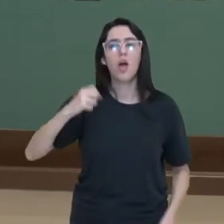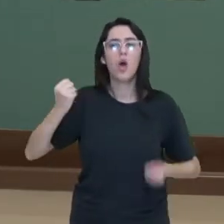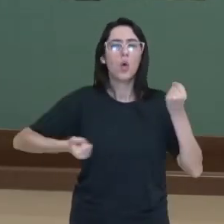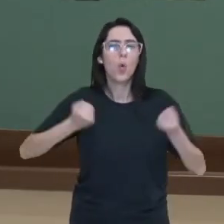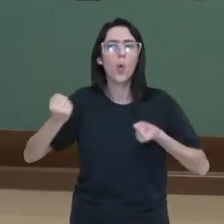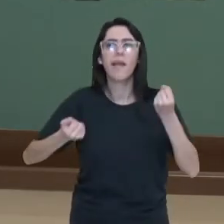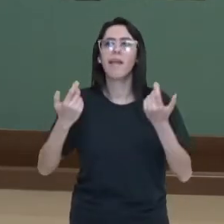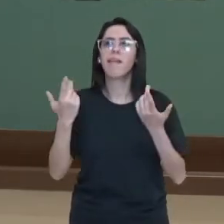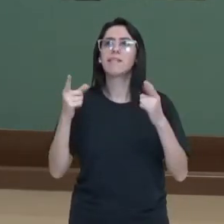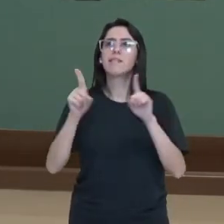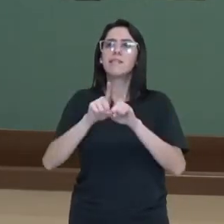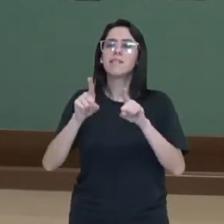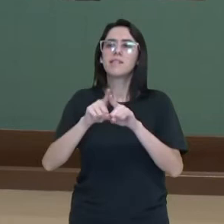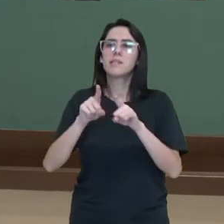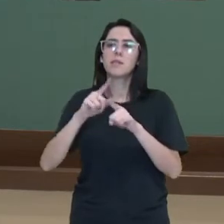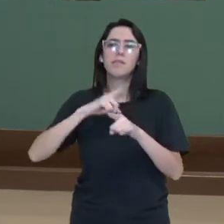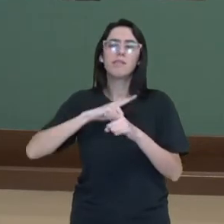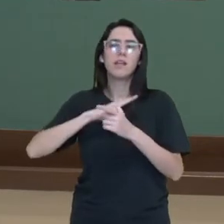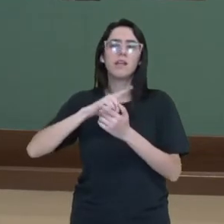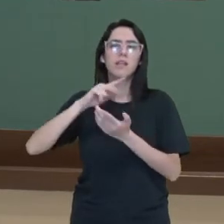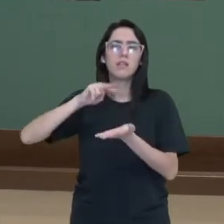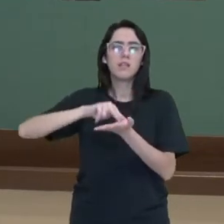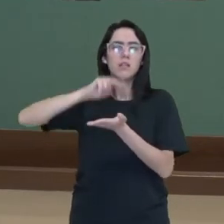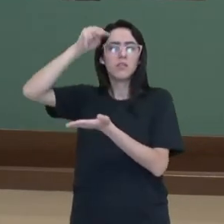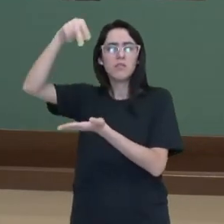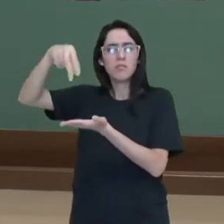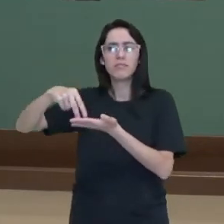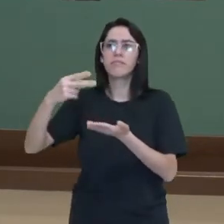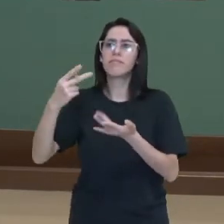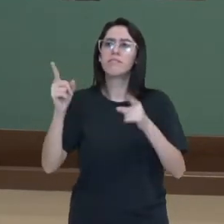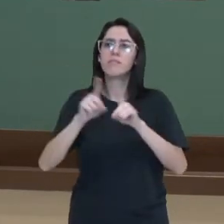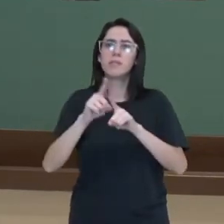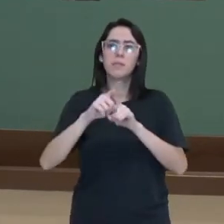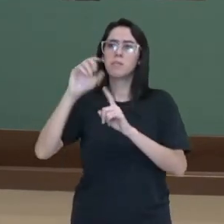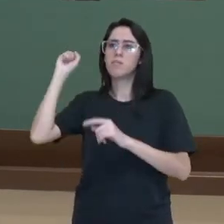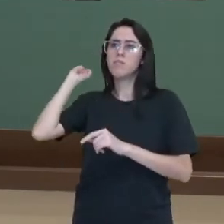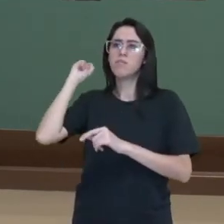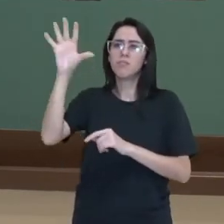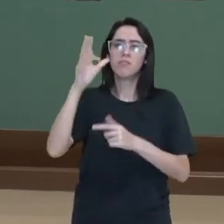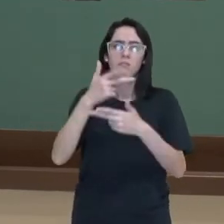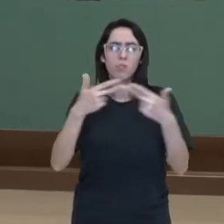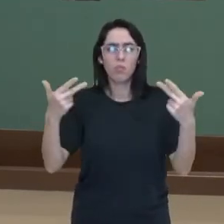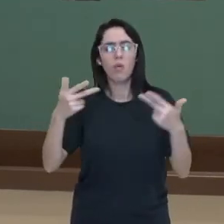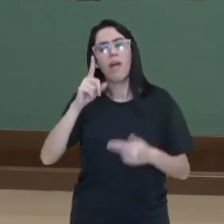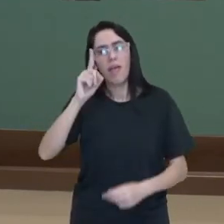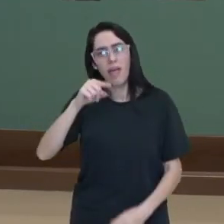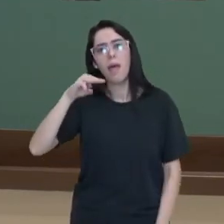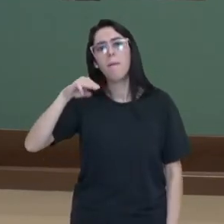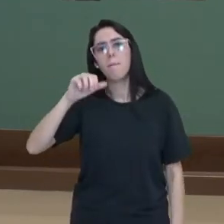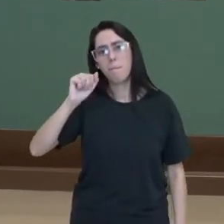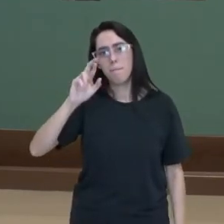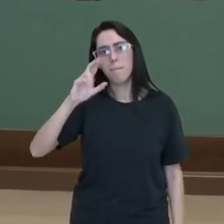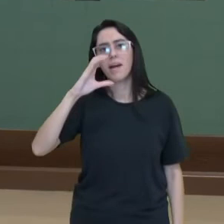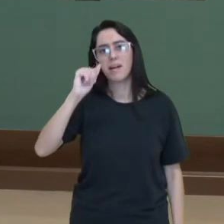saltos, todos os lançamentos, tá? Em cada uma dessas provas, sempre o atleta que consegue a melhor marca, aquele